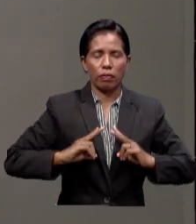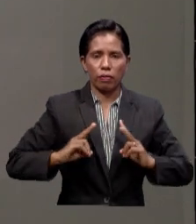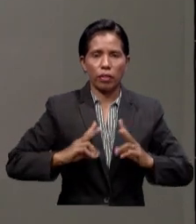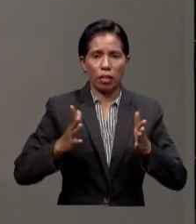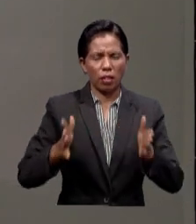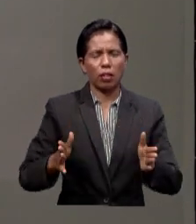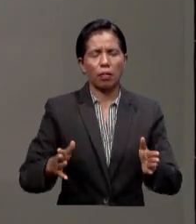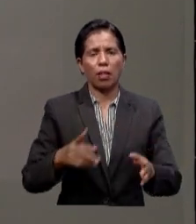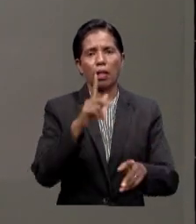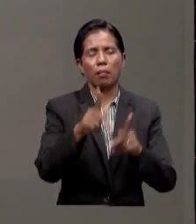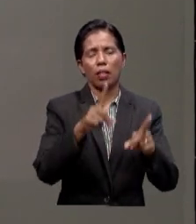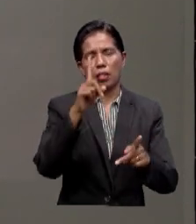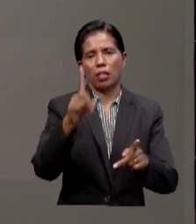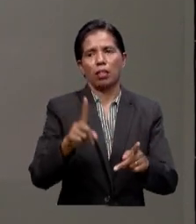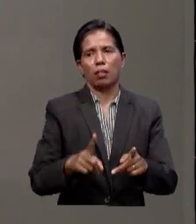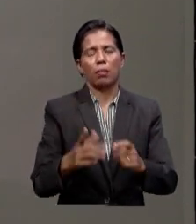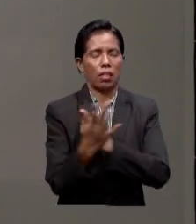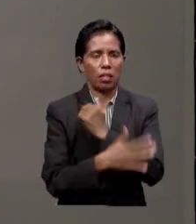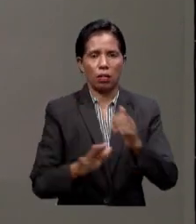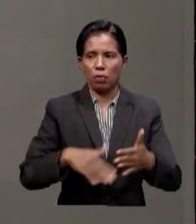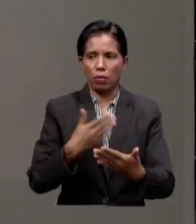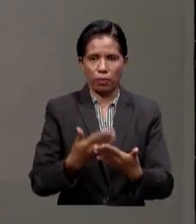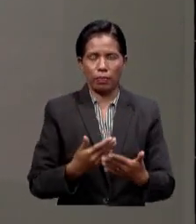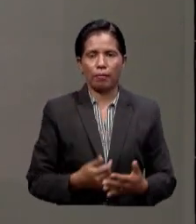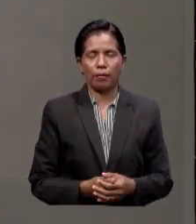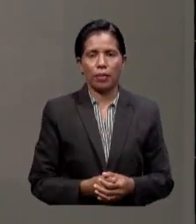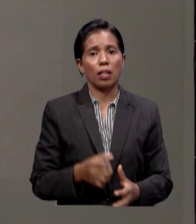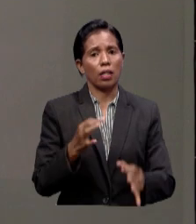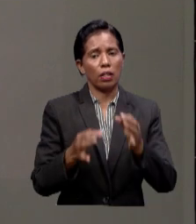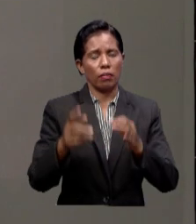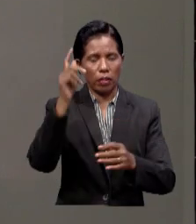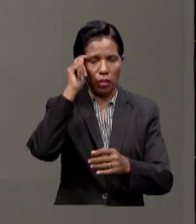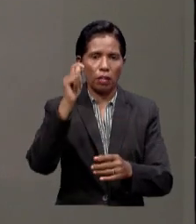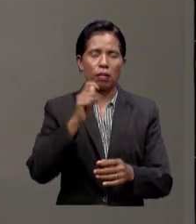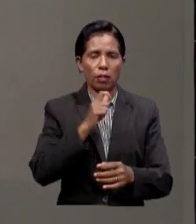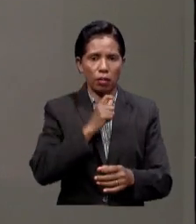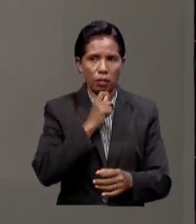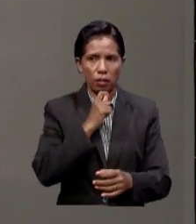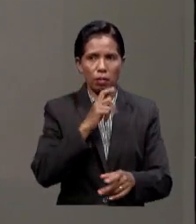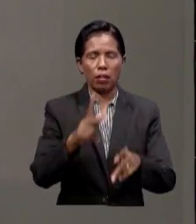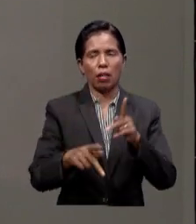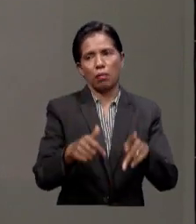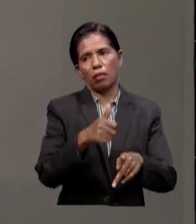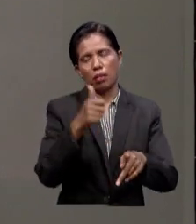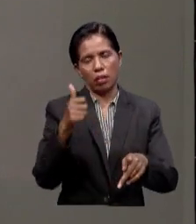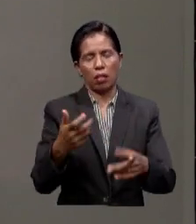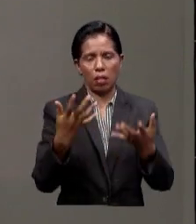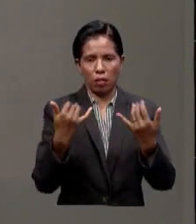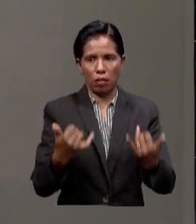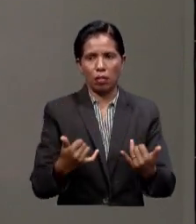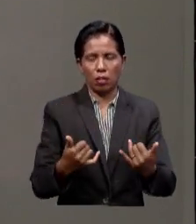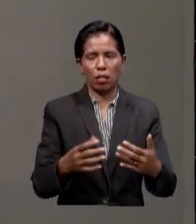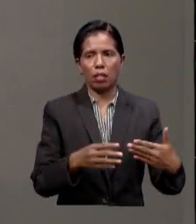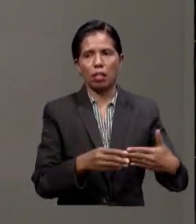dadetka ga veterano ne nasau tomak ninia. Será que está o mata ruak? Não é uma balão nem uma caora está ao cu como